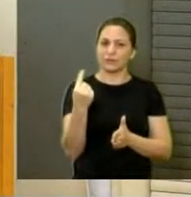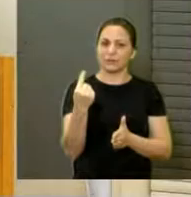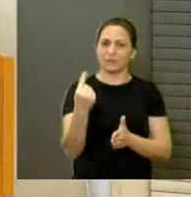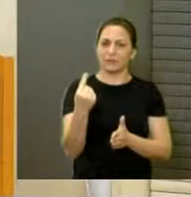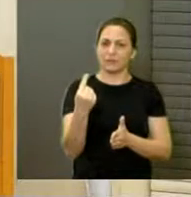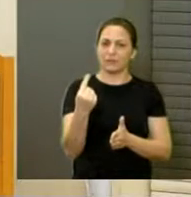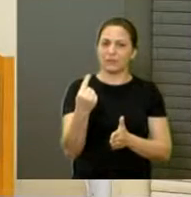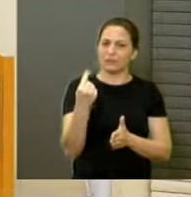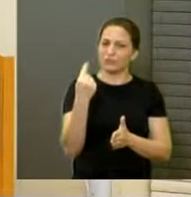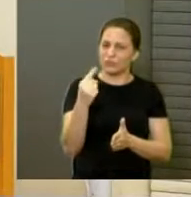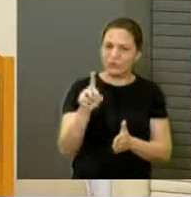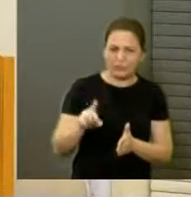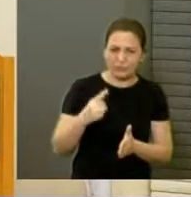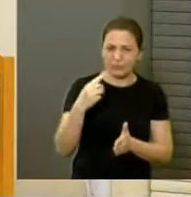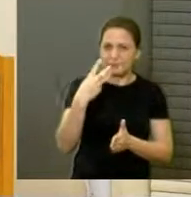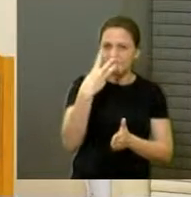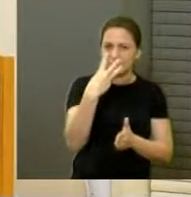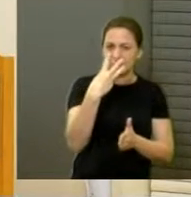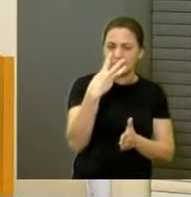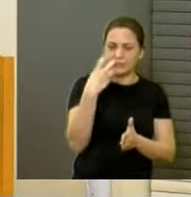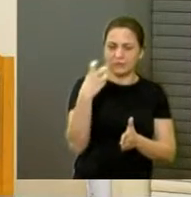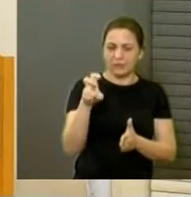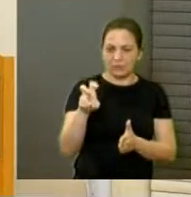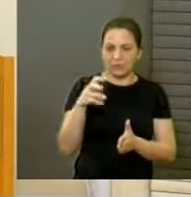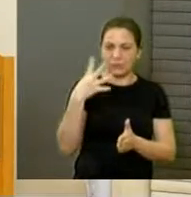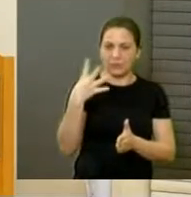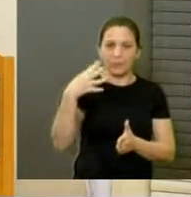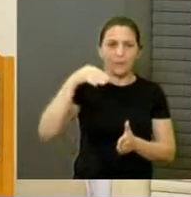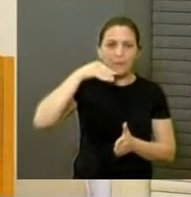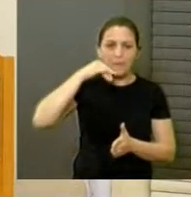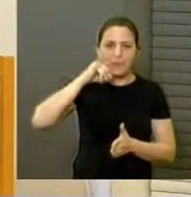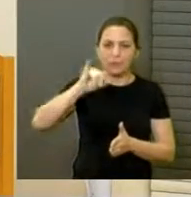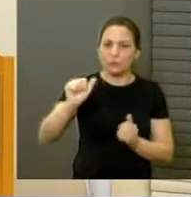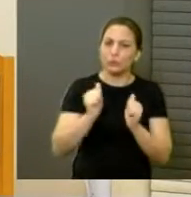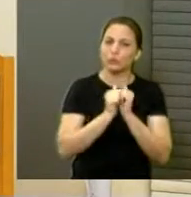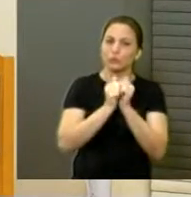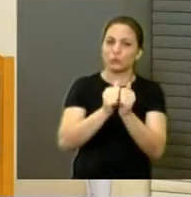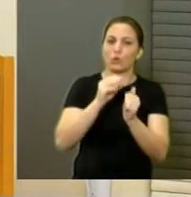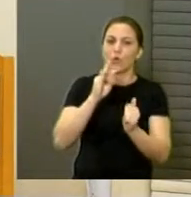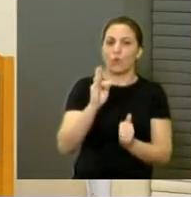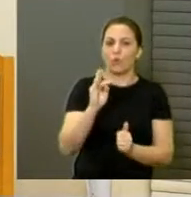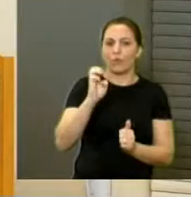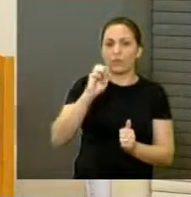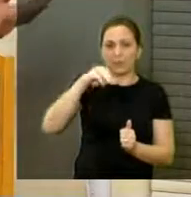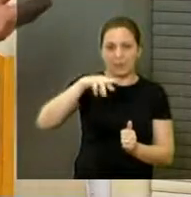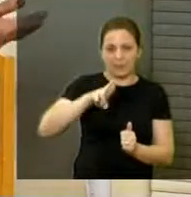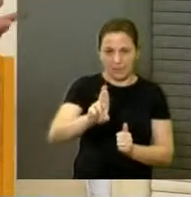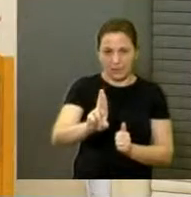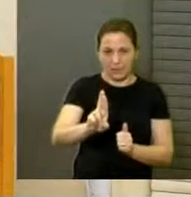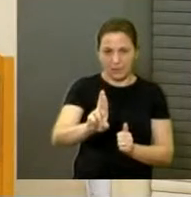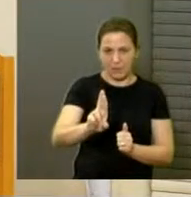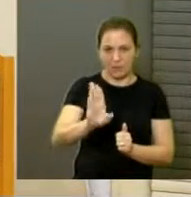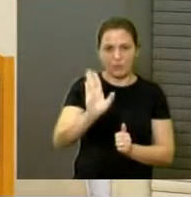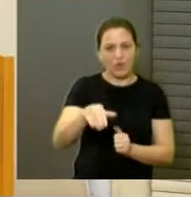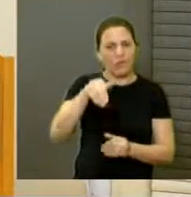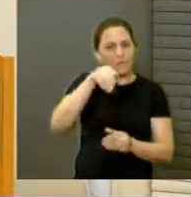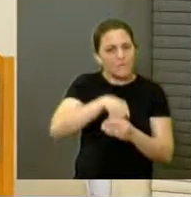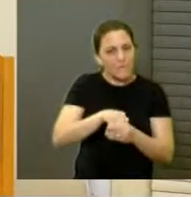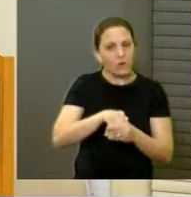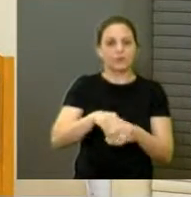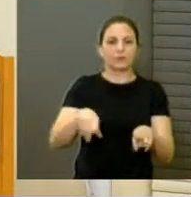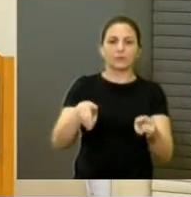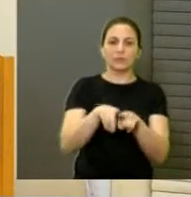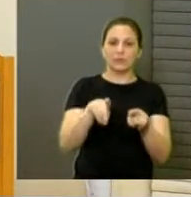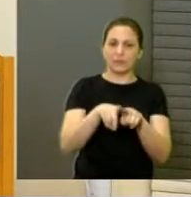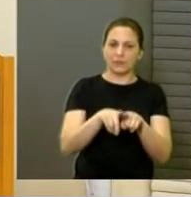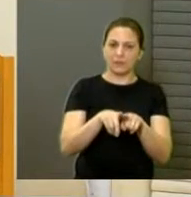Carlinha, ela teve sozinha 54 milhões ou junto com o Temer? Eu acho que ele também levou uma parte disso daí. Não levou